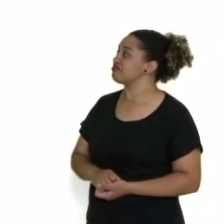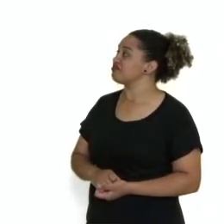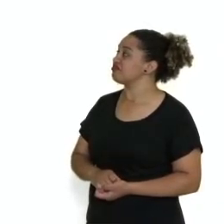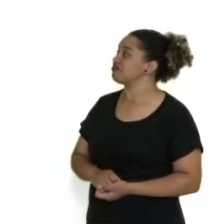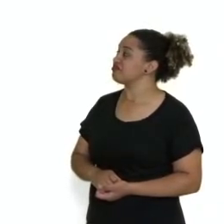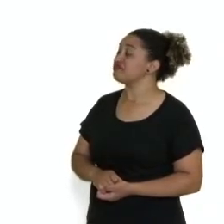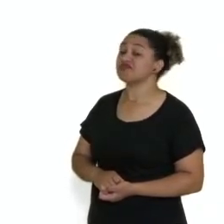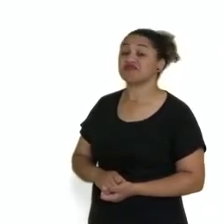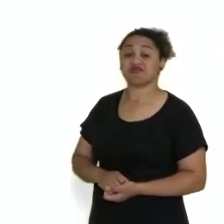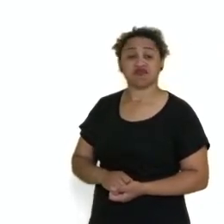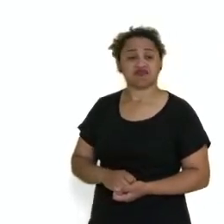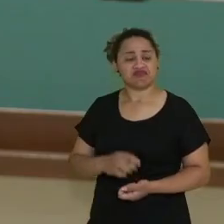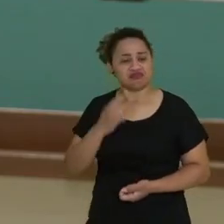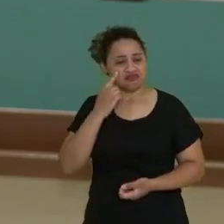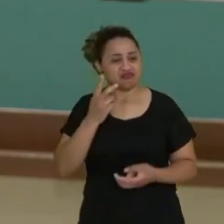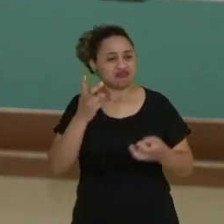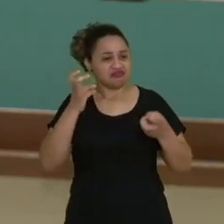alunos.